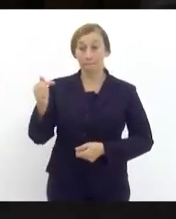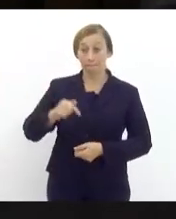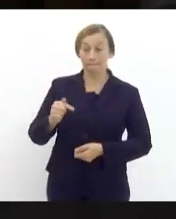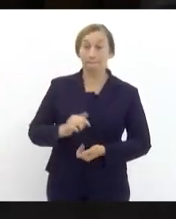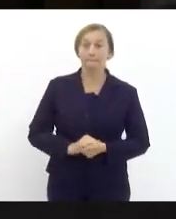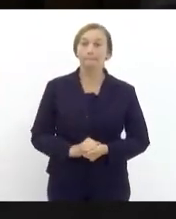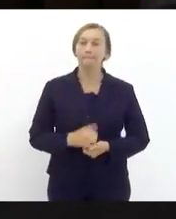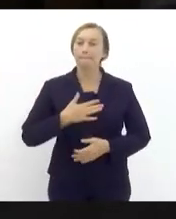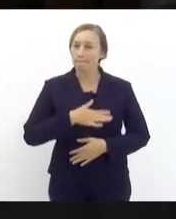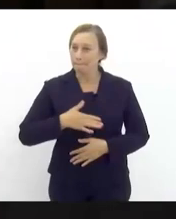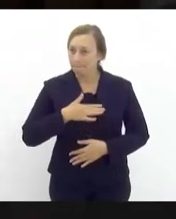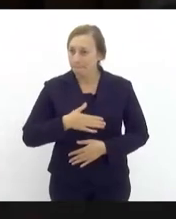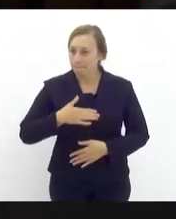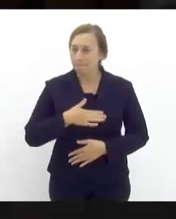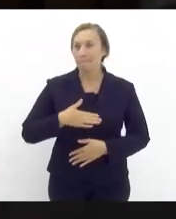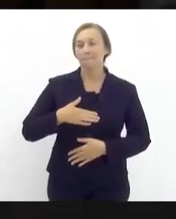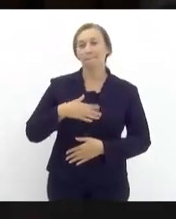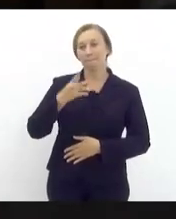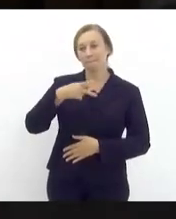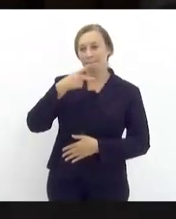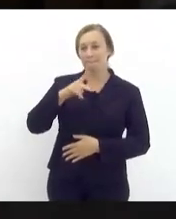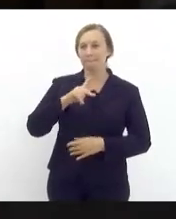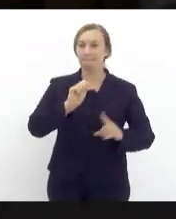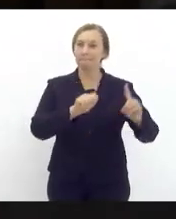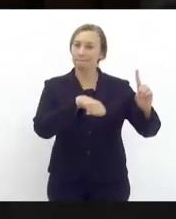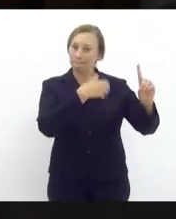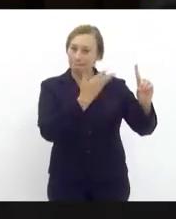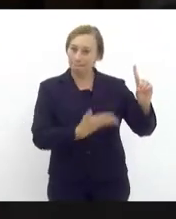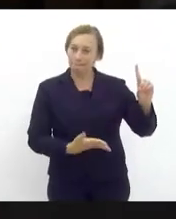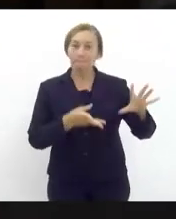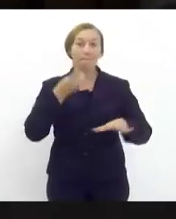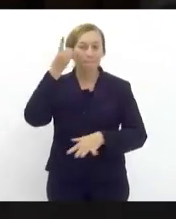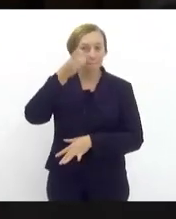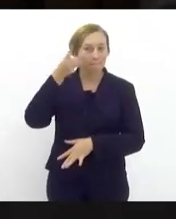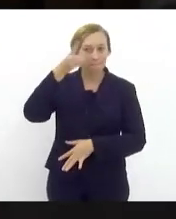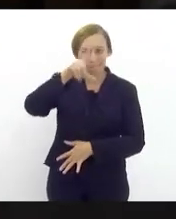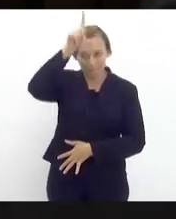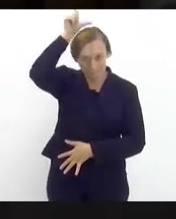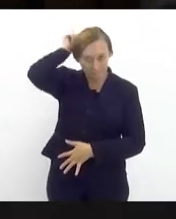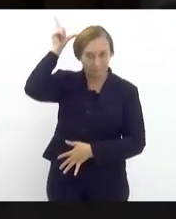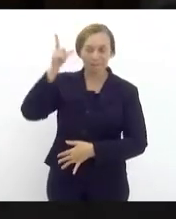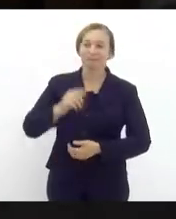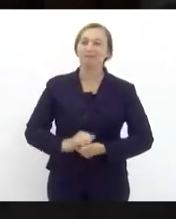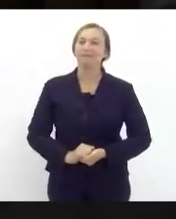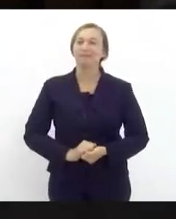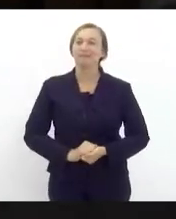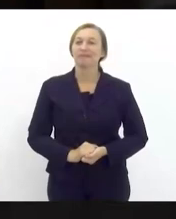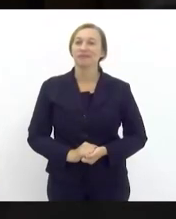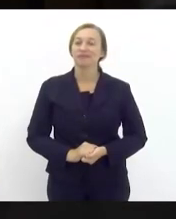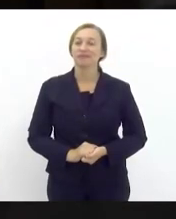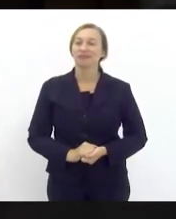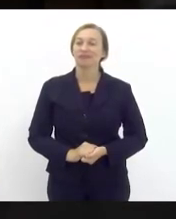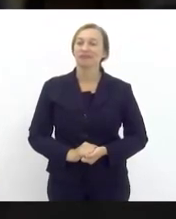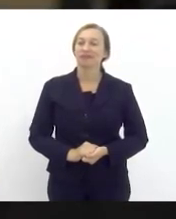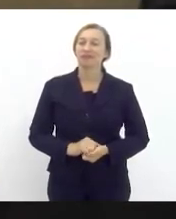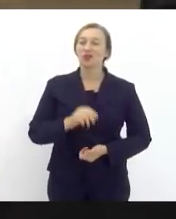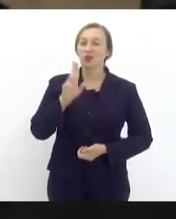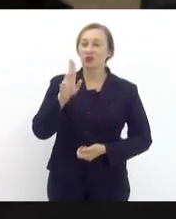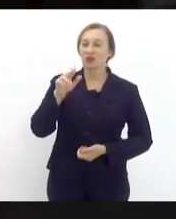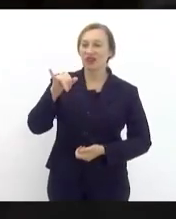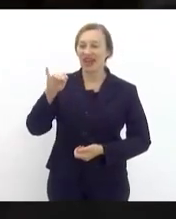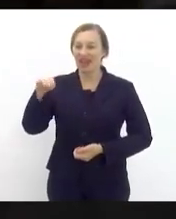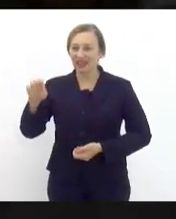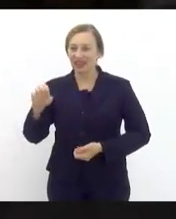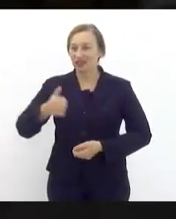nós gostaríamos de prestar essa homenagem ao Deputado Luiz Paulo Correia que é filiado ao Nale